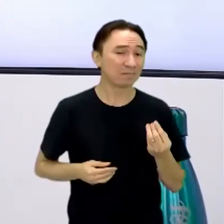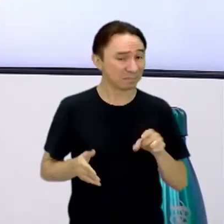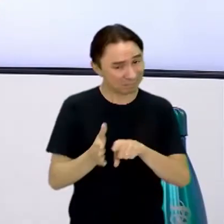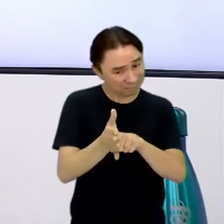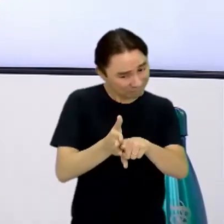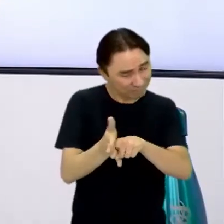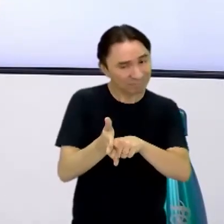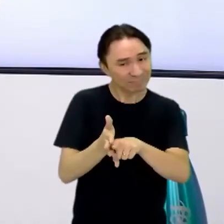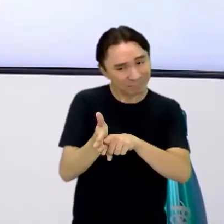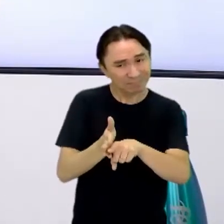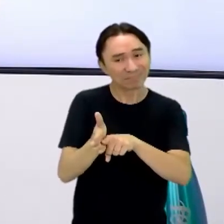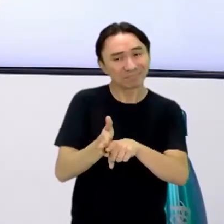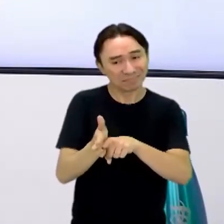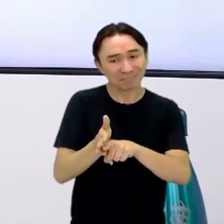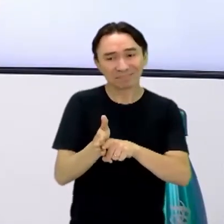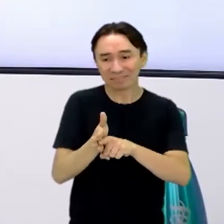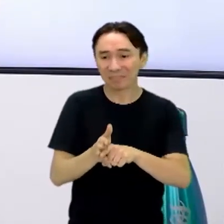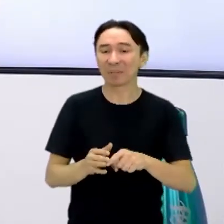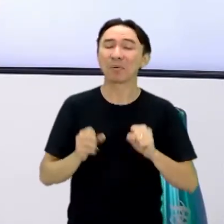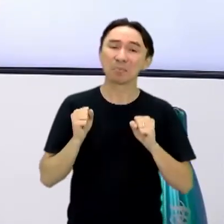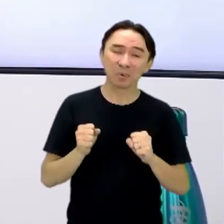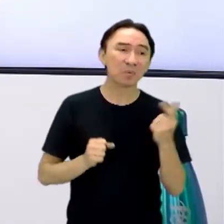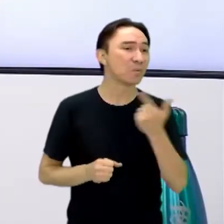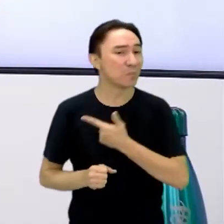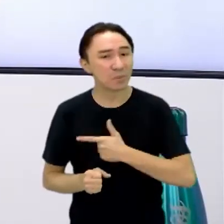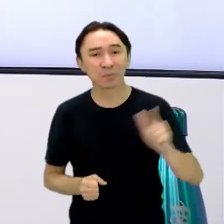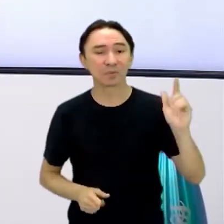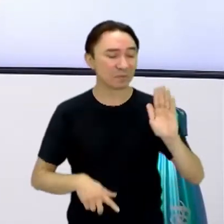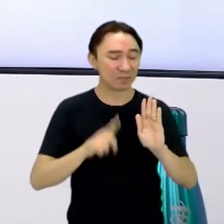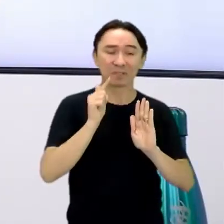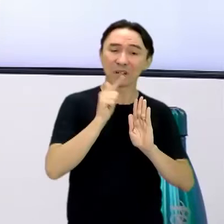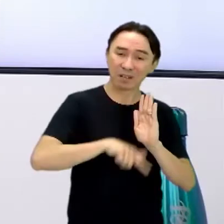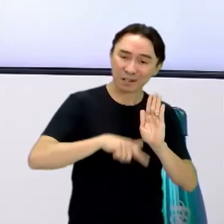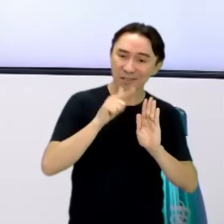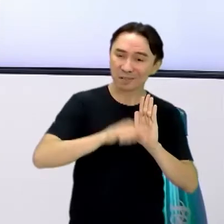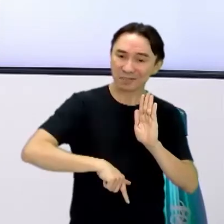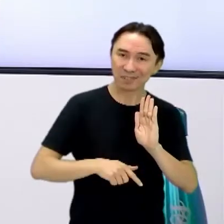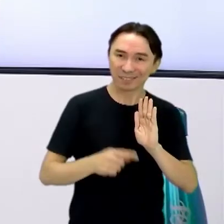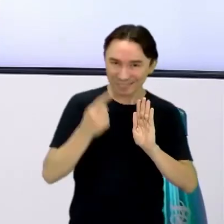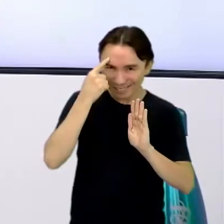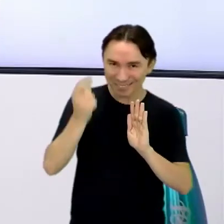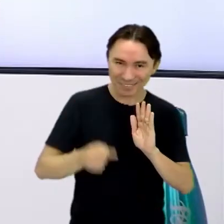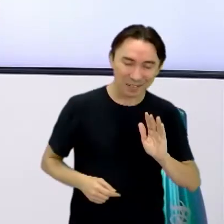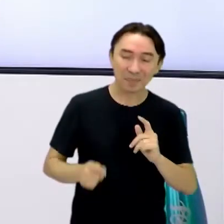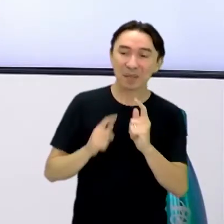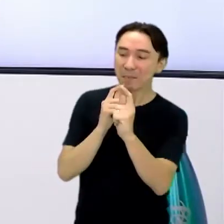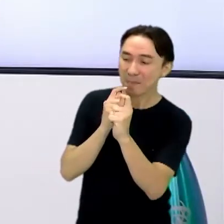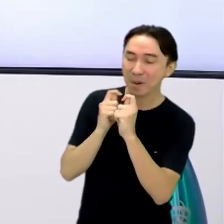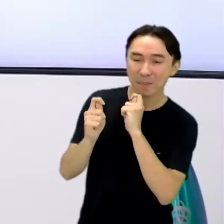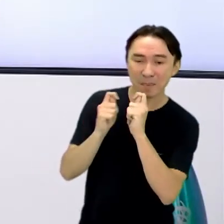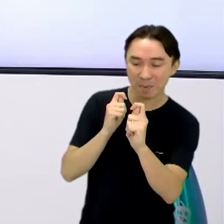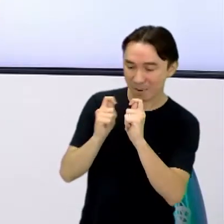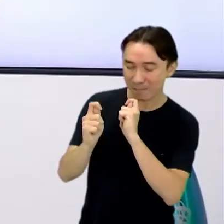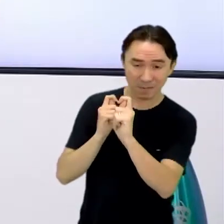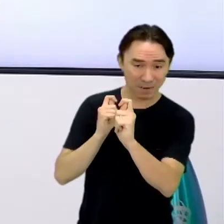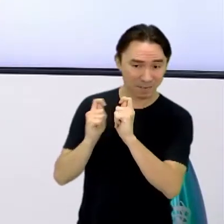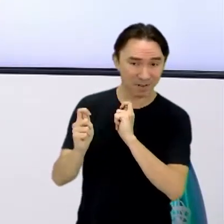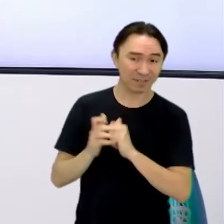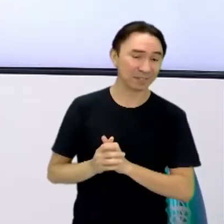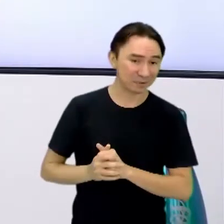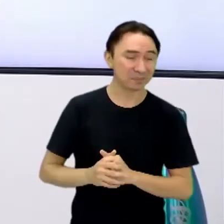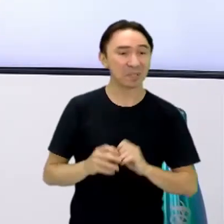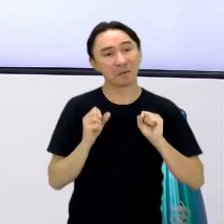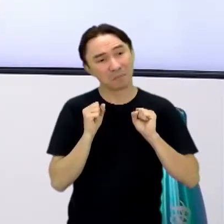utilizar um outro gênero, que no caso seria a entrevista que nós já comentamos com vocês, certo? Então, eu posso fazer uma pesquisa